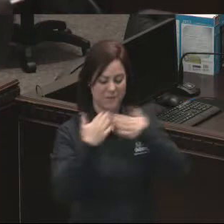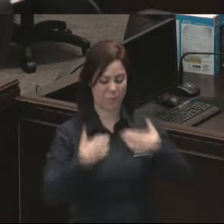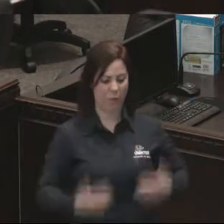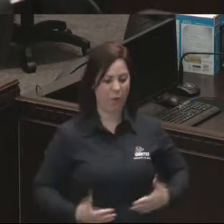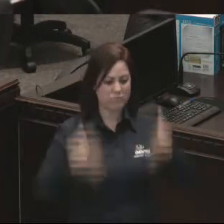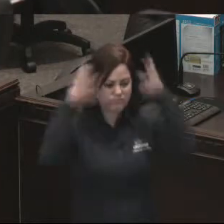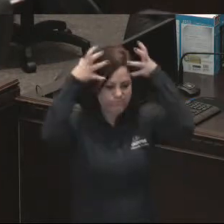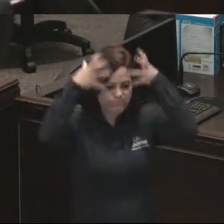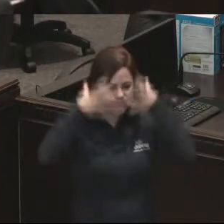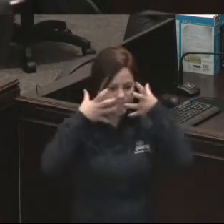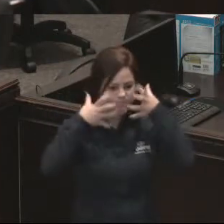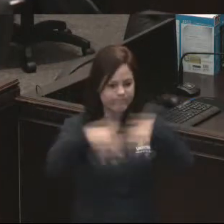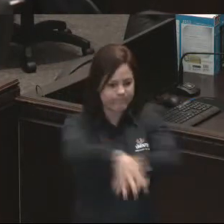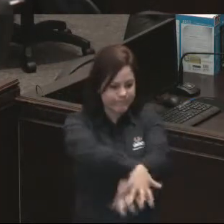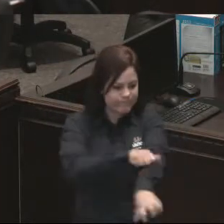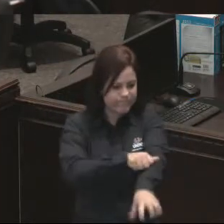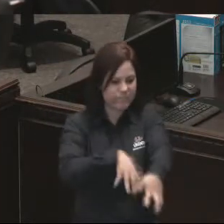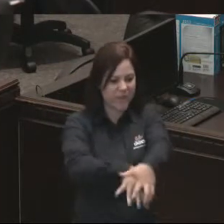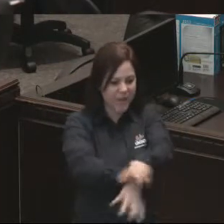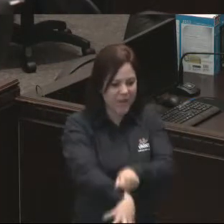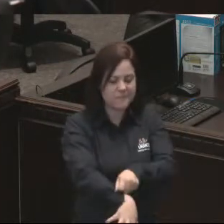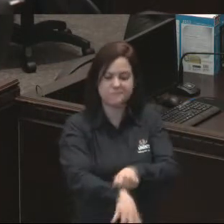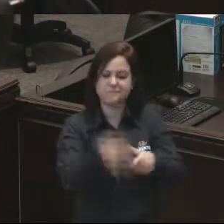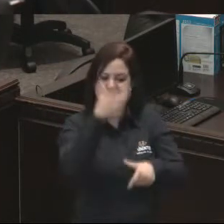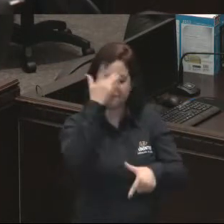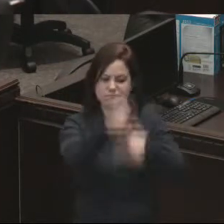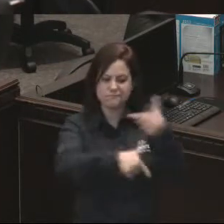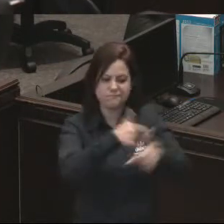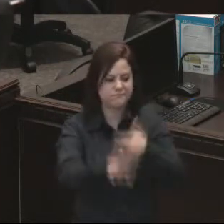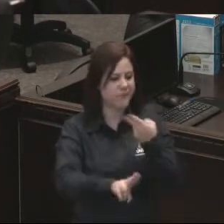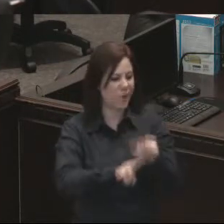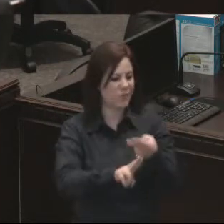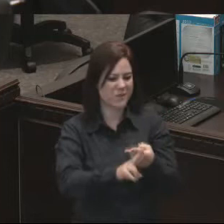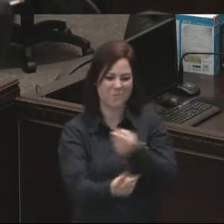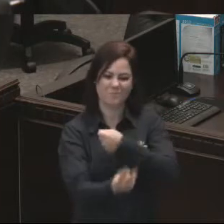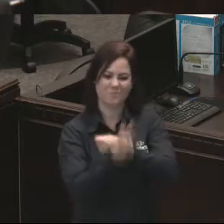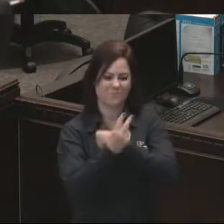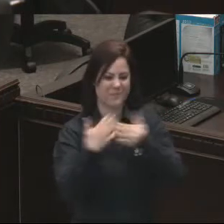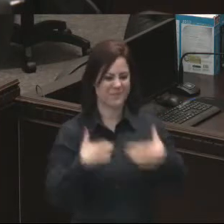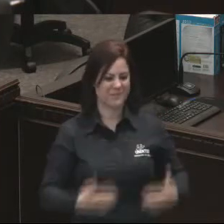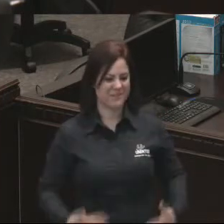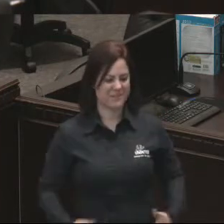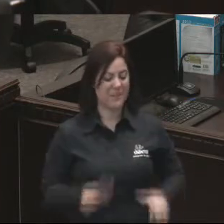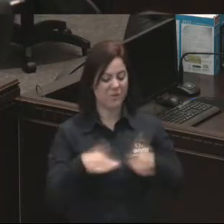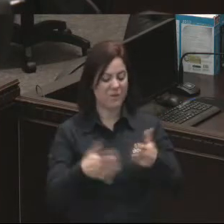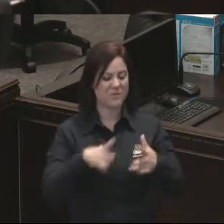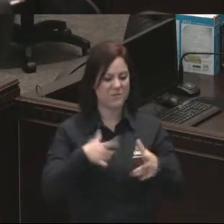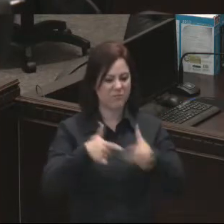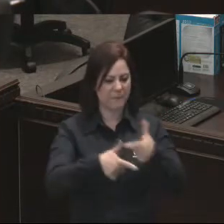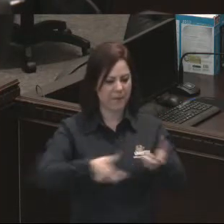desses trabalhadores e também das regiões ao lado, né, quando tem essa técnica de